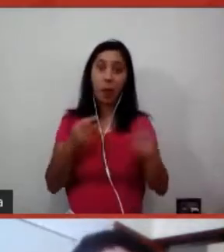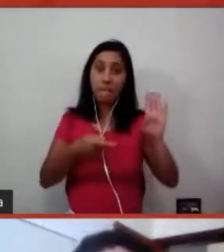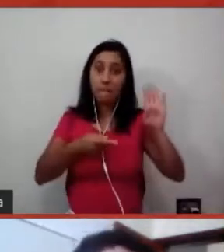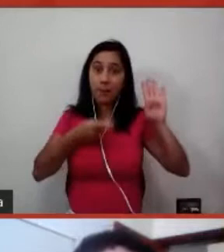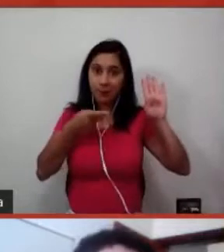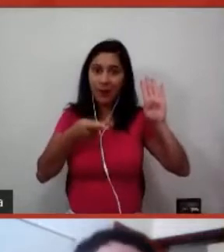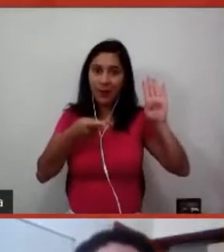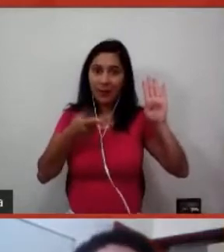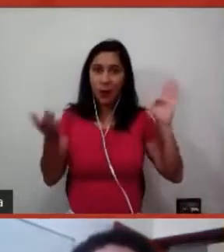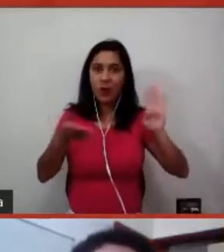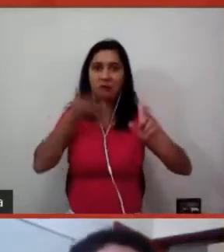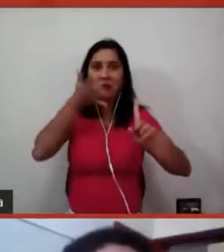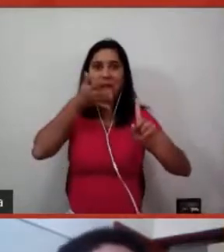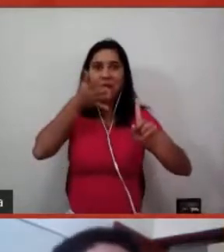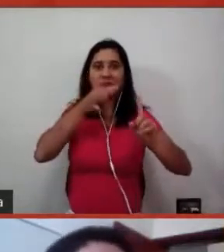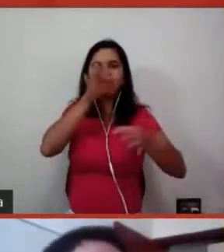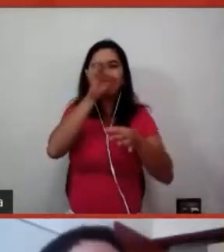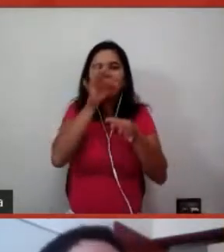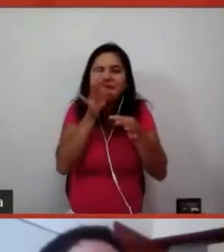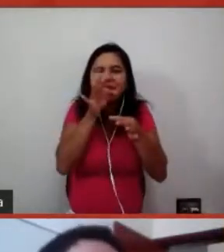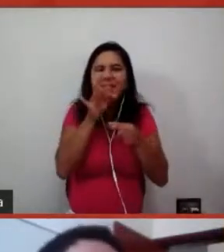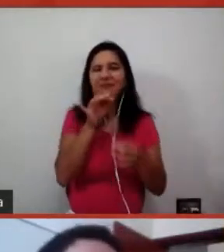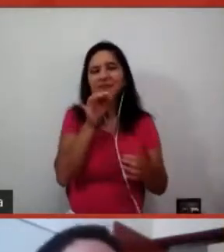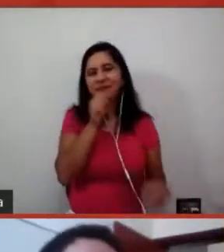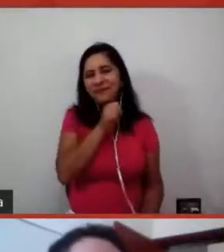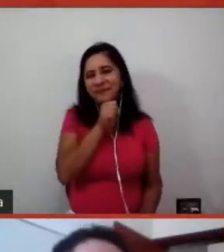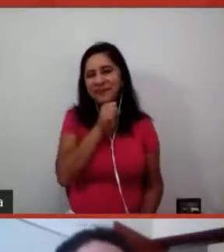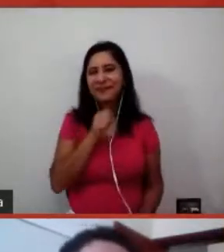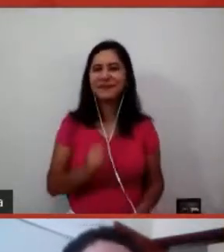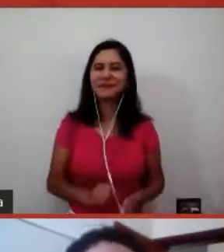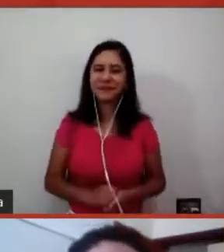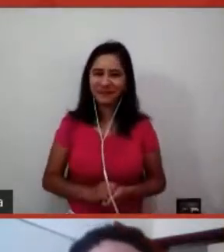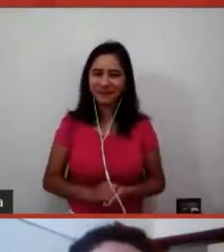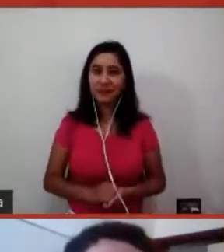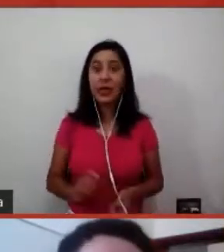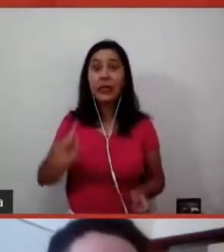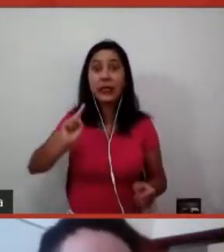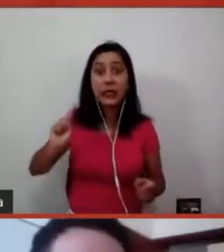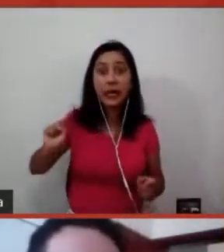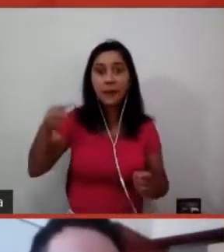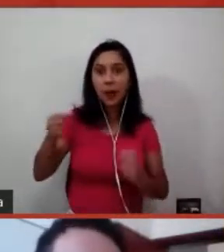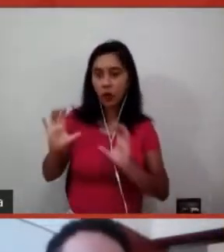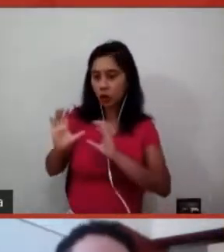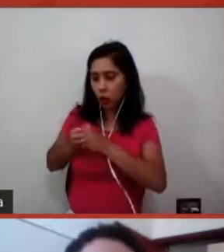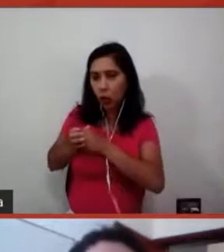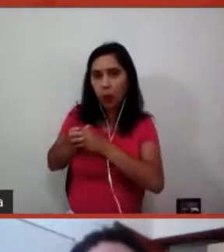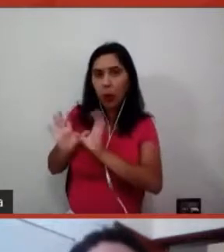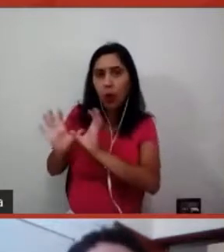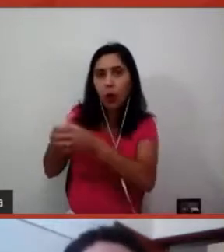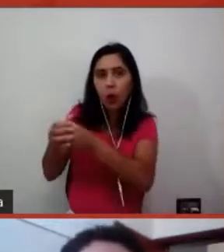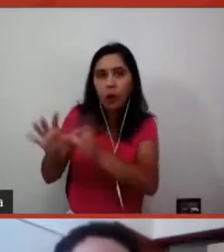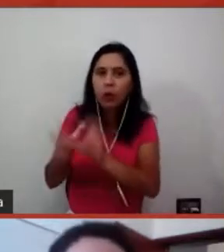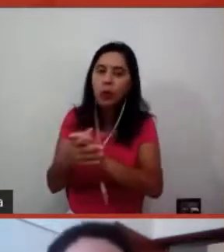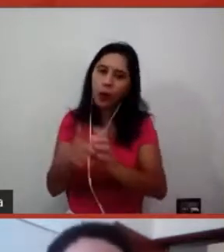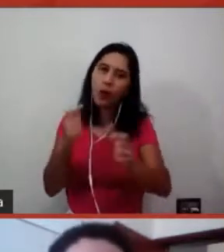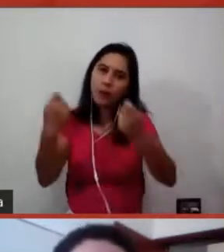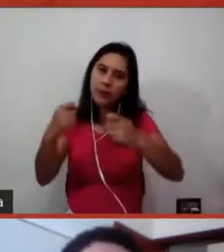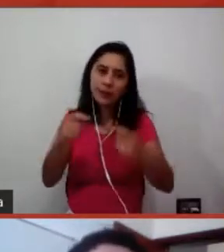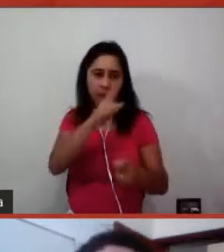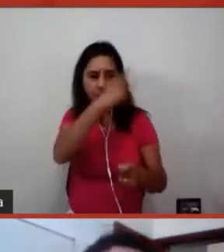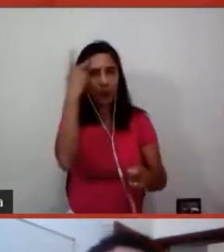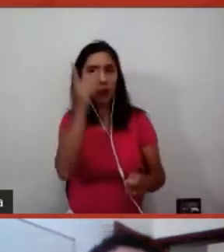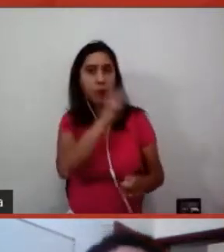parte expositiva vai durar bem pouco. E aí, nos pequenos grupos, conto com a colaboração dos meus